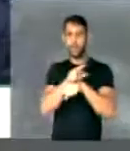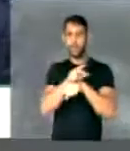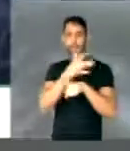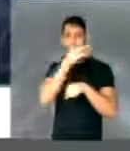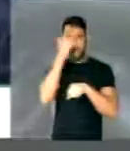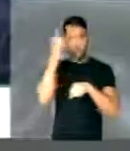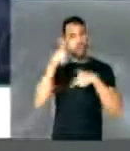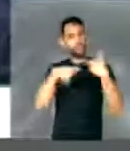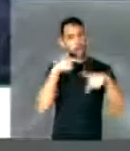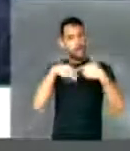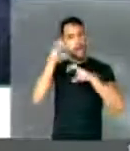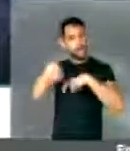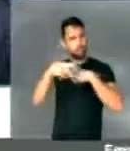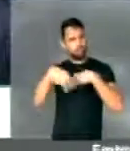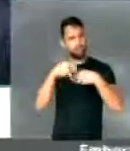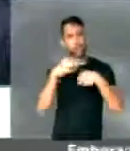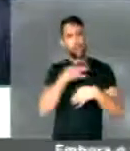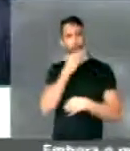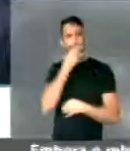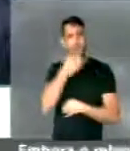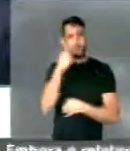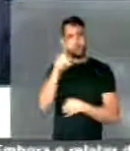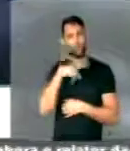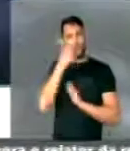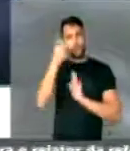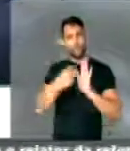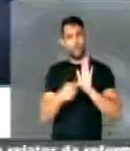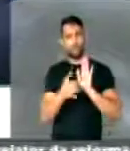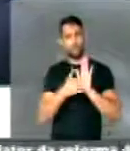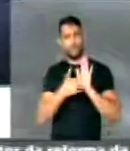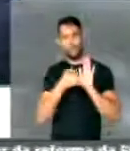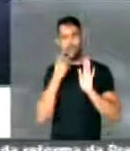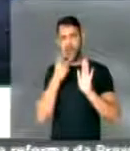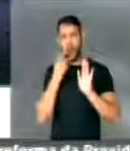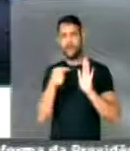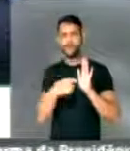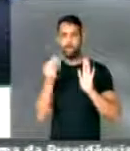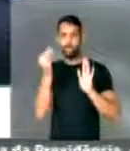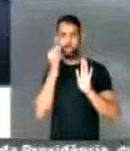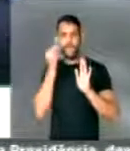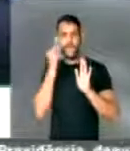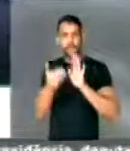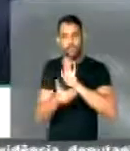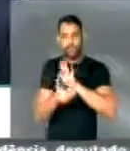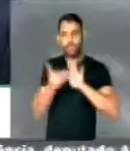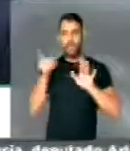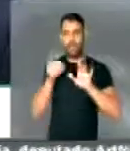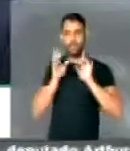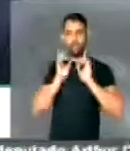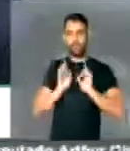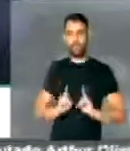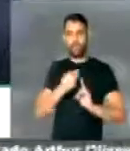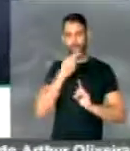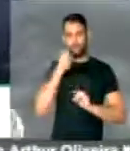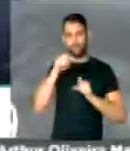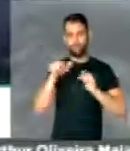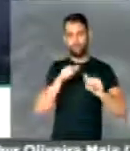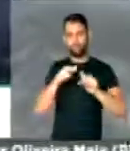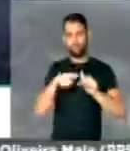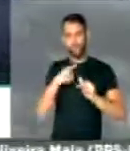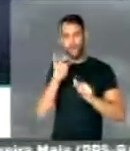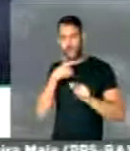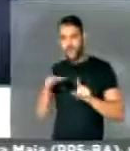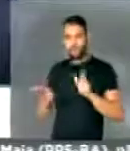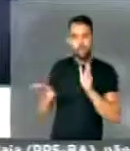rural, com o seu posicionamento com relação à PEC, que tenta tirar os direitos dos trabalhadores, que tenta